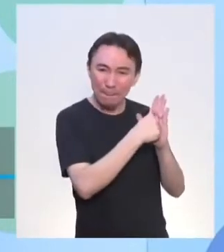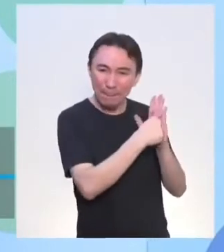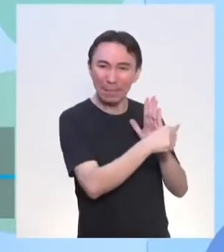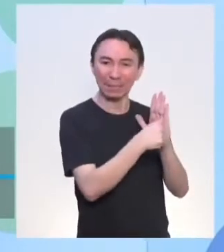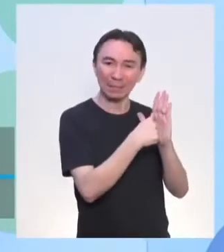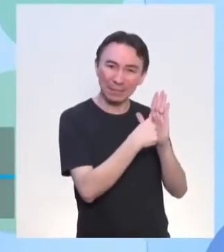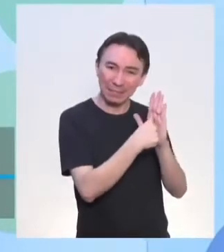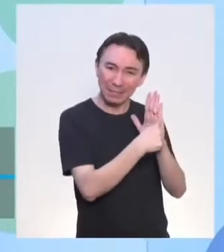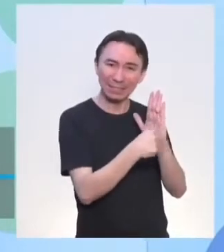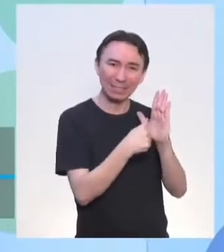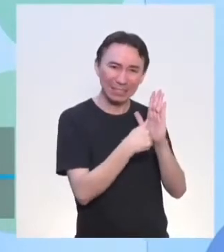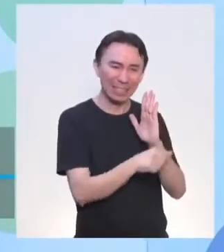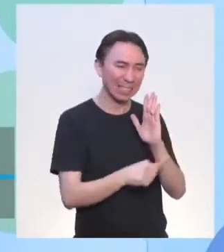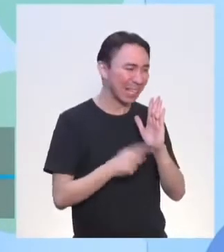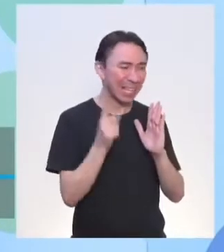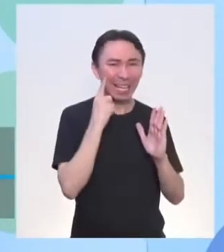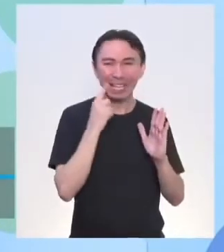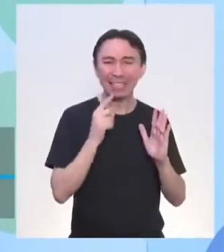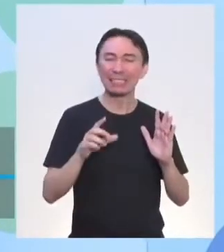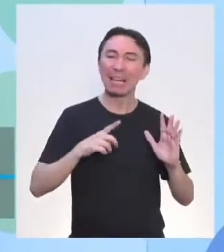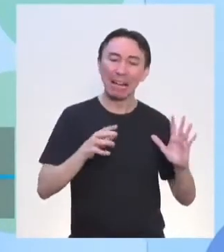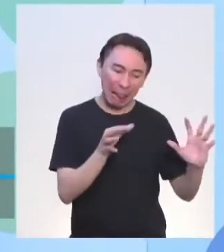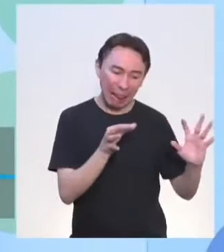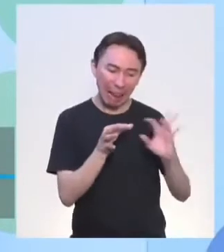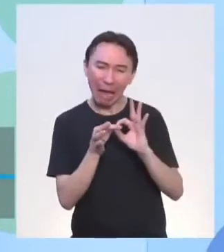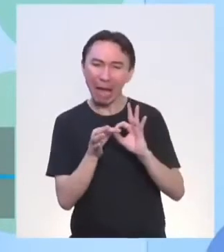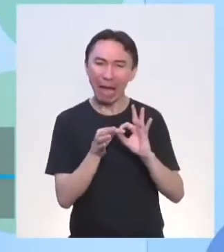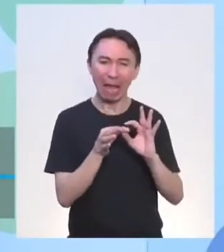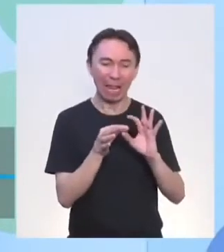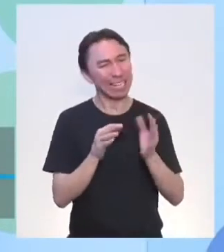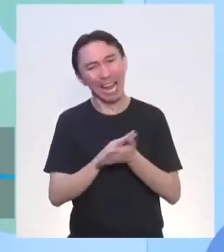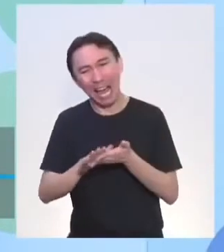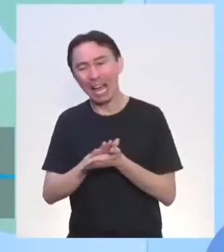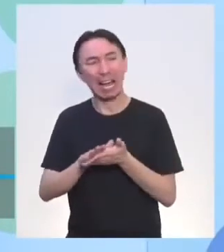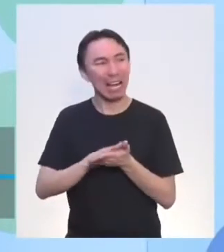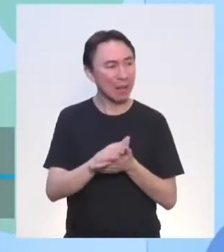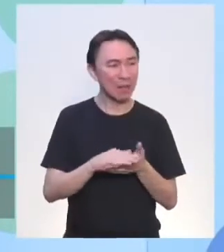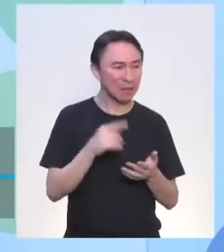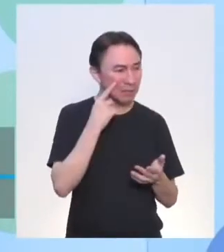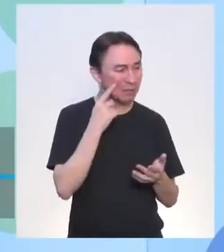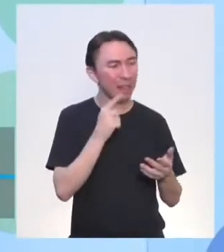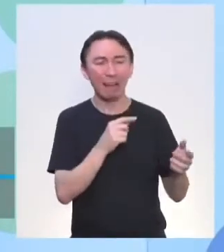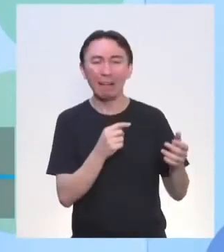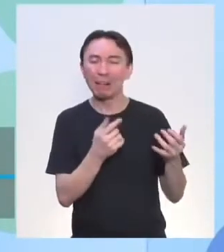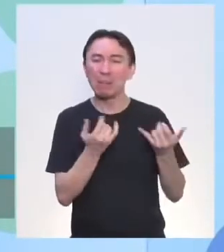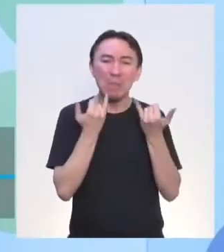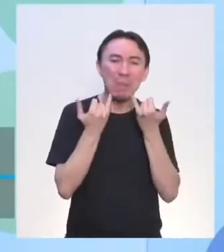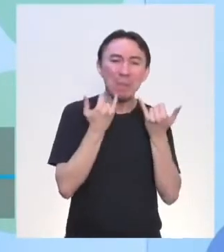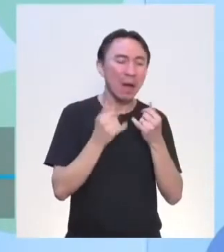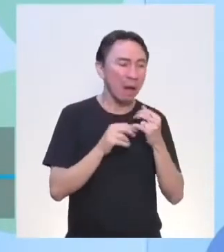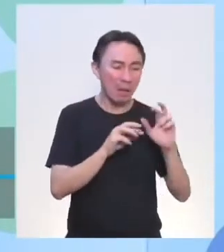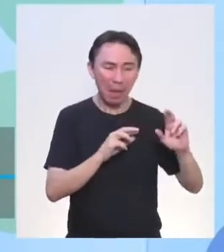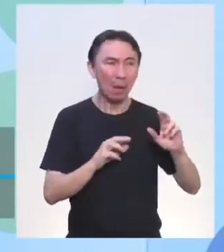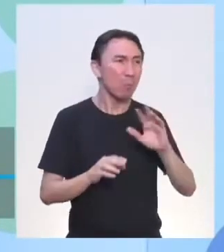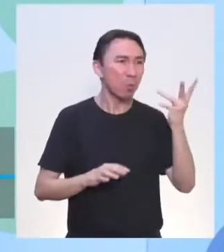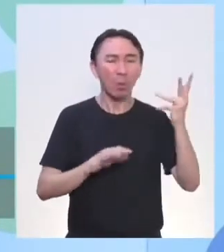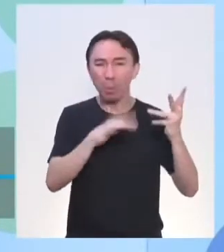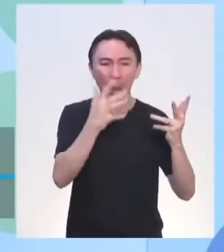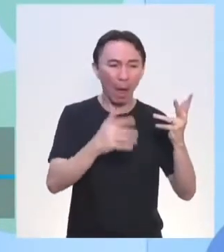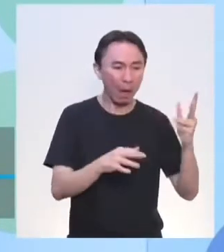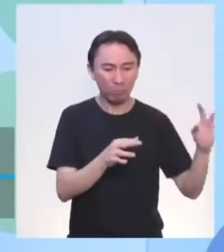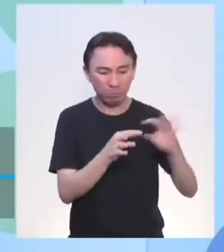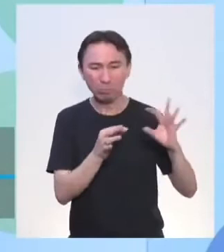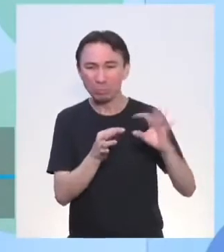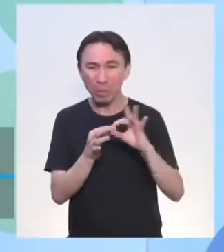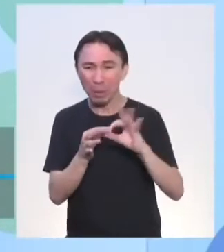forma, e aí sem articular, sem mostrar que você está entendendo a relação de uma informação com a outra, ou as consequências e causas, as negações,